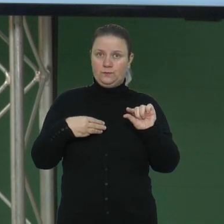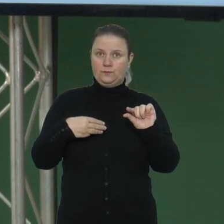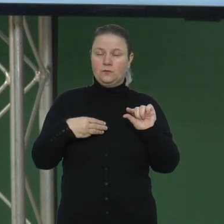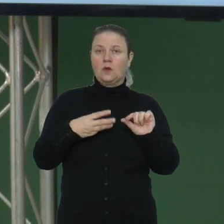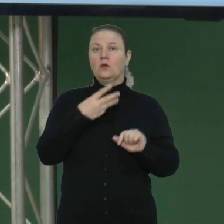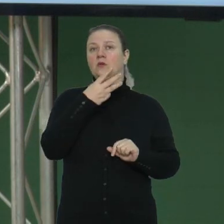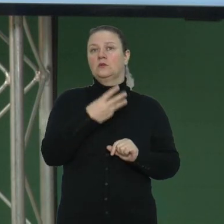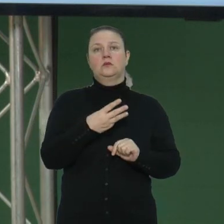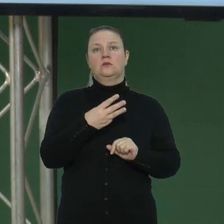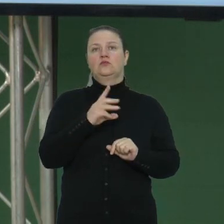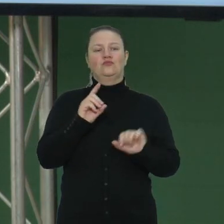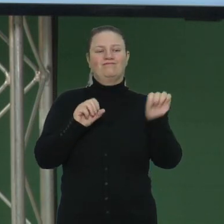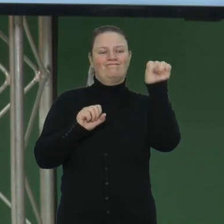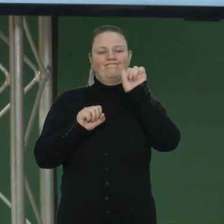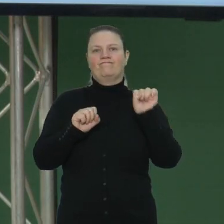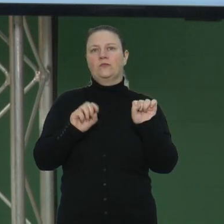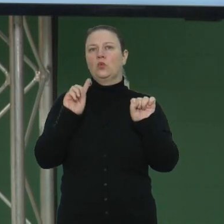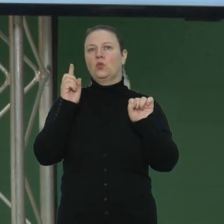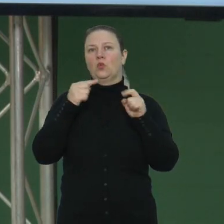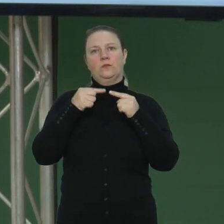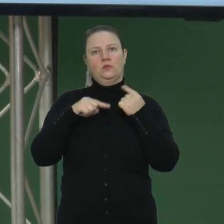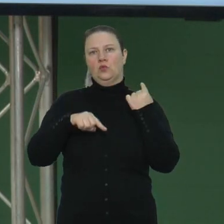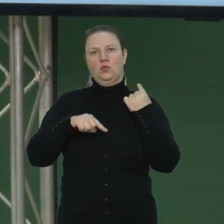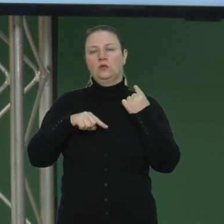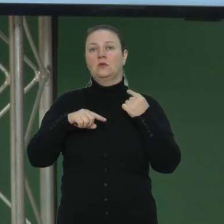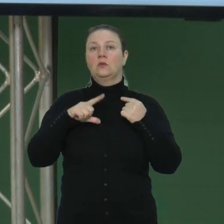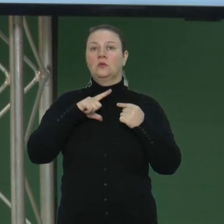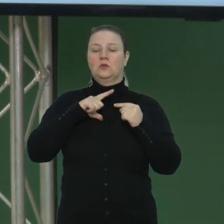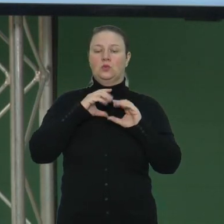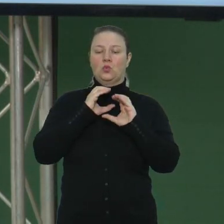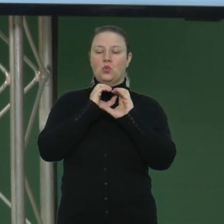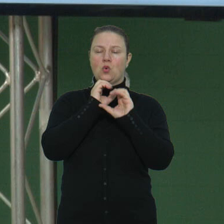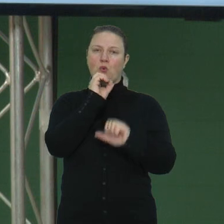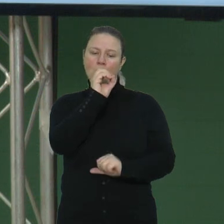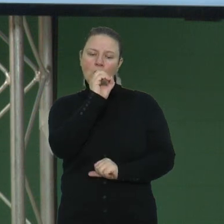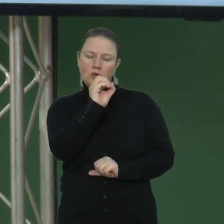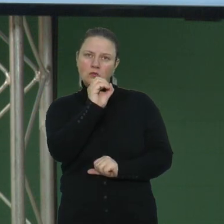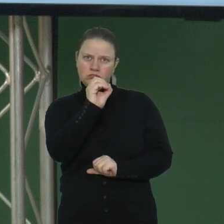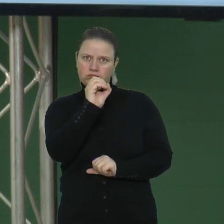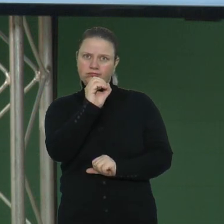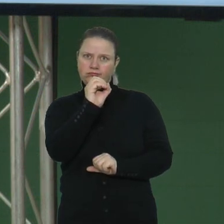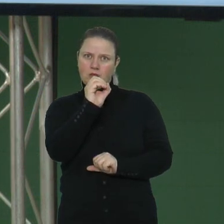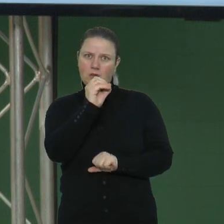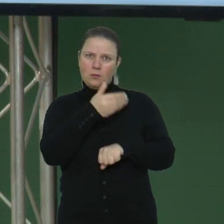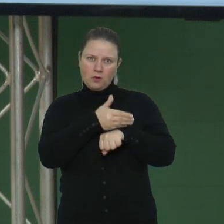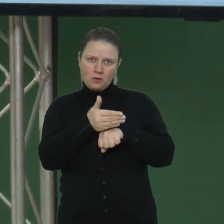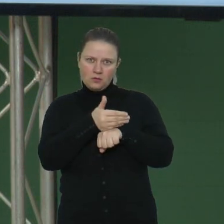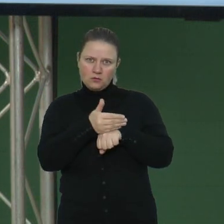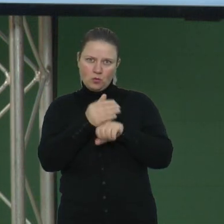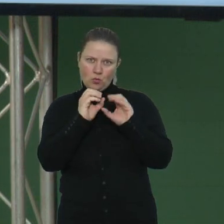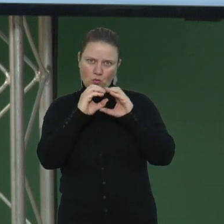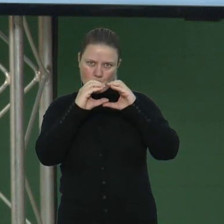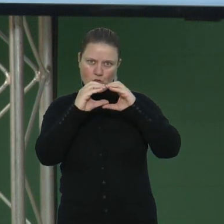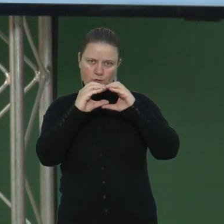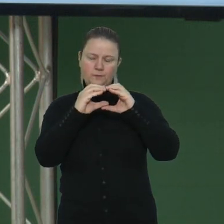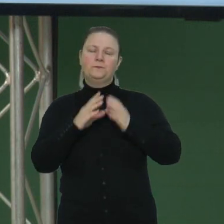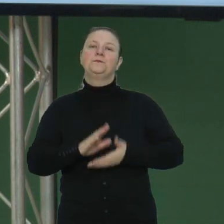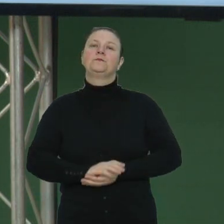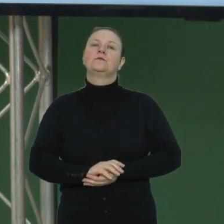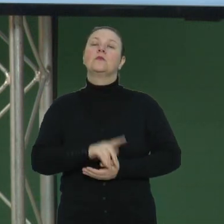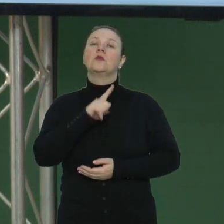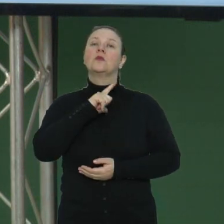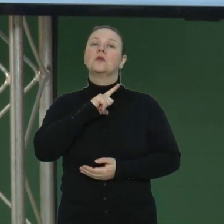ele não está na solução, porque eu tenho aqui bolinha aberta e é somente menor, certo? E o x também ele vai ser o